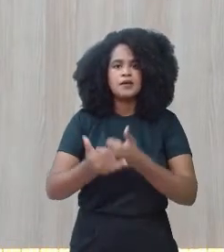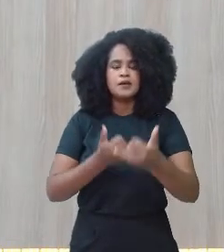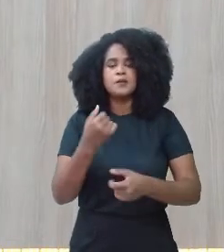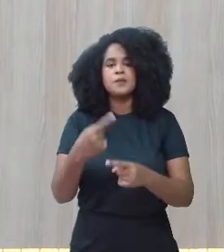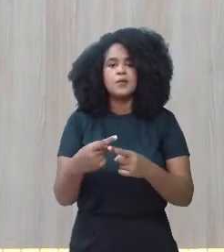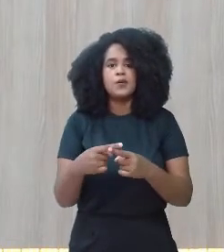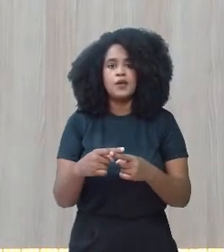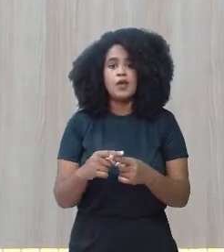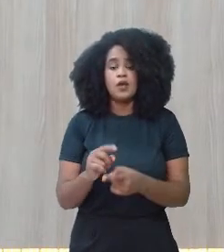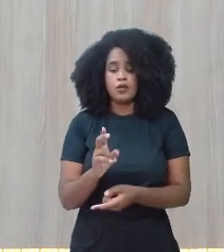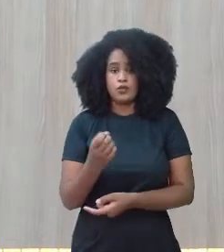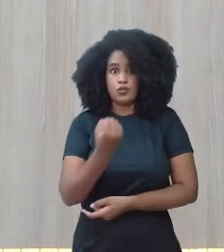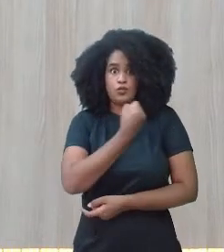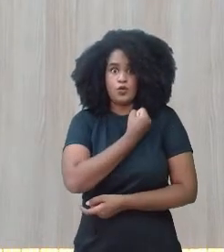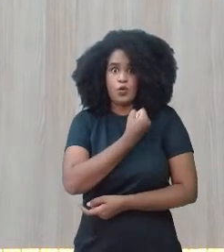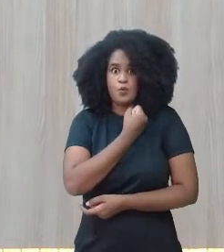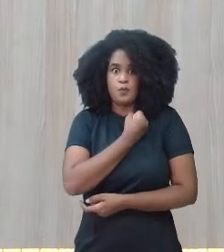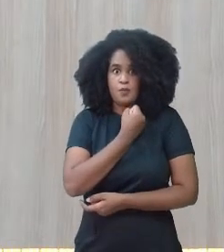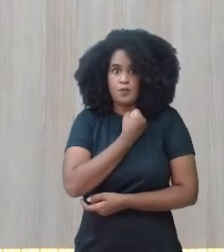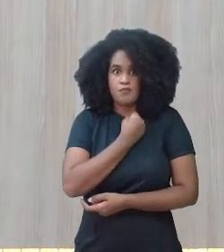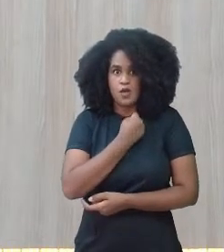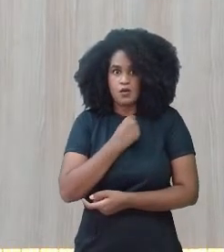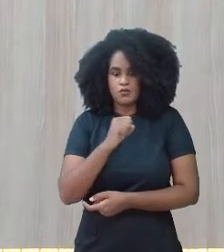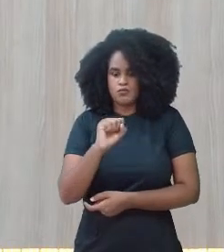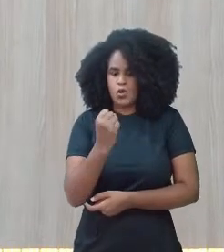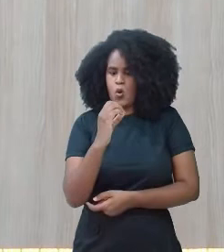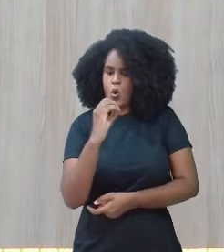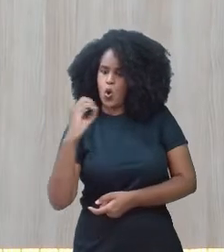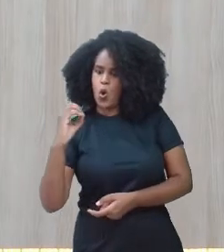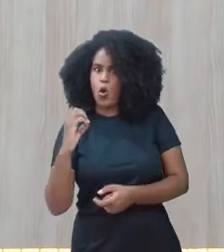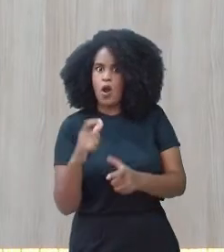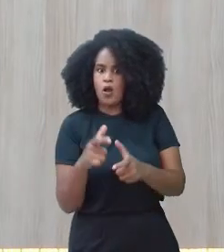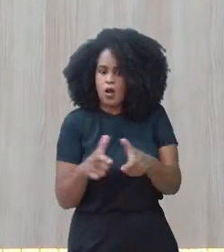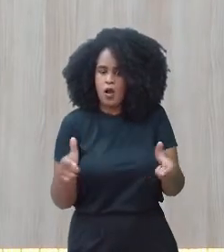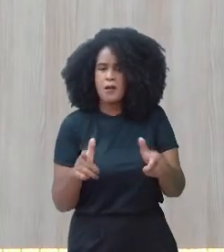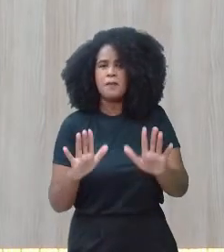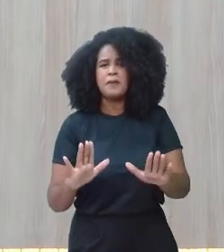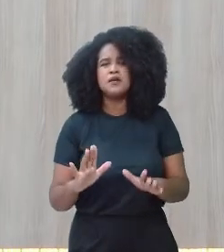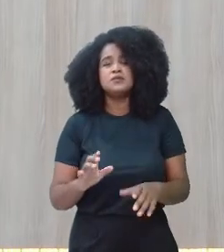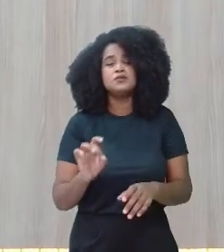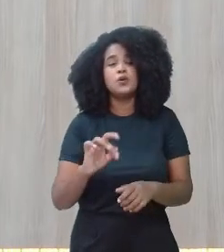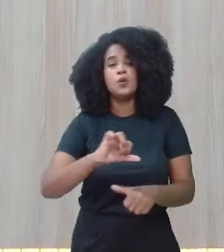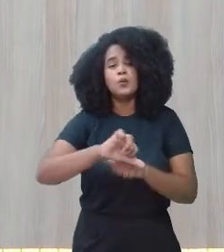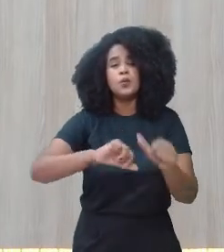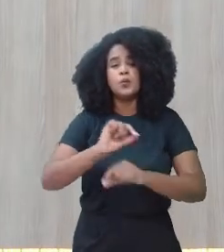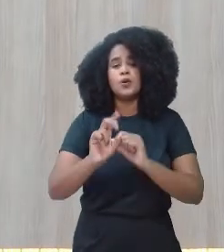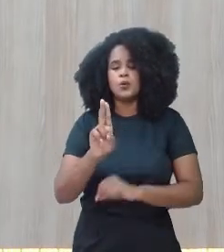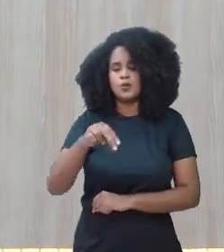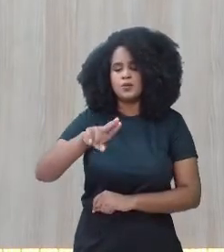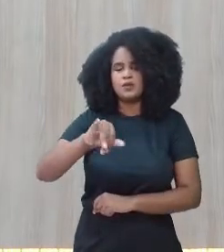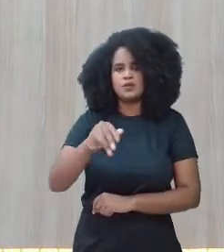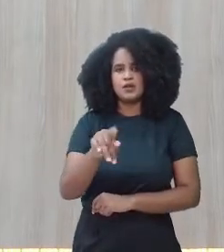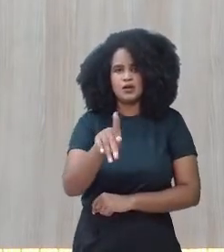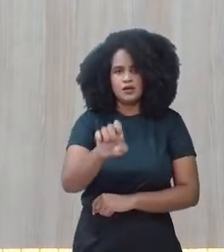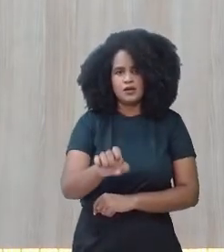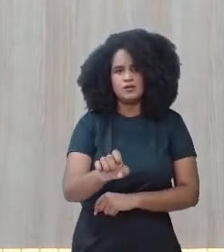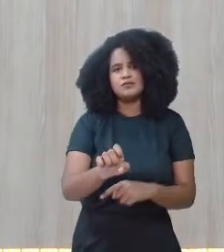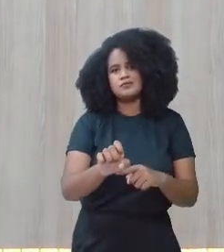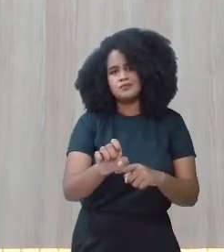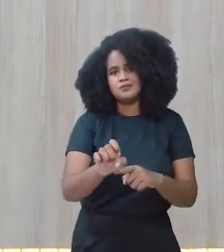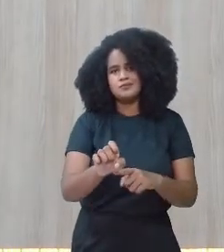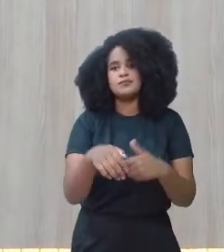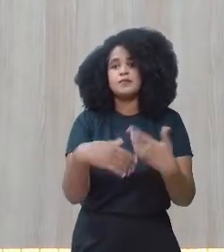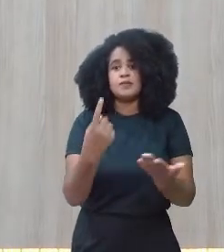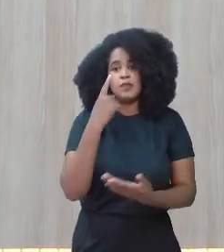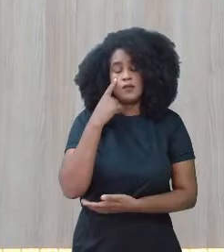grande. Mas mudar a unidade de medida vai mudar a altura do macaquinho? Eu acho que não, né? A altura de um macaquinho,